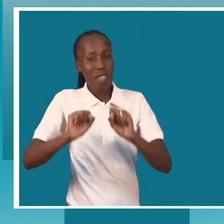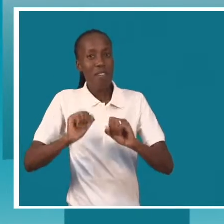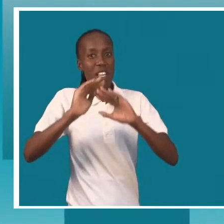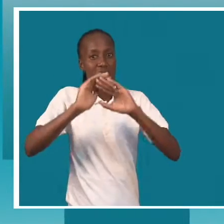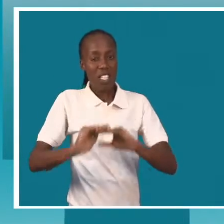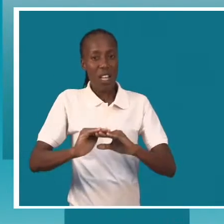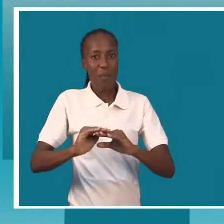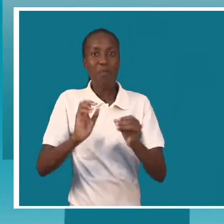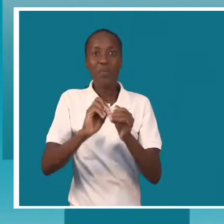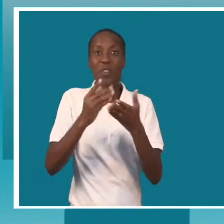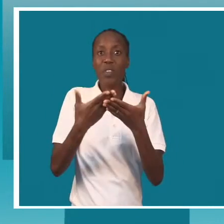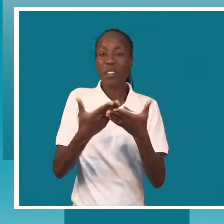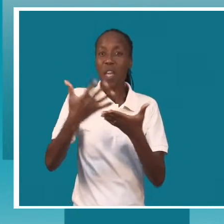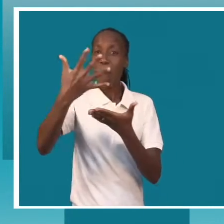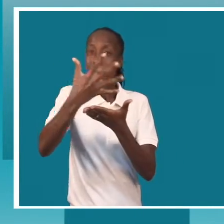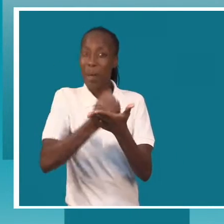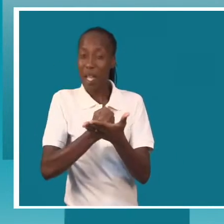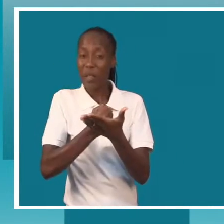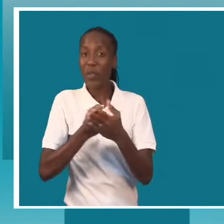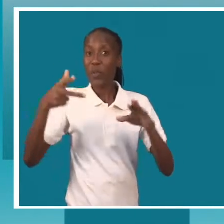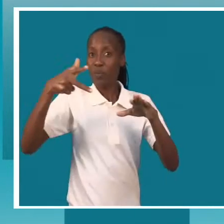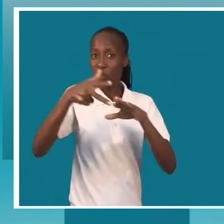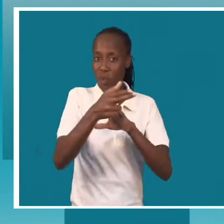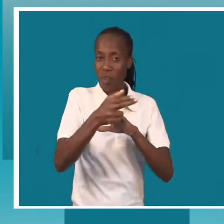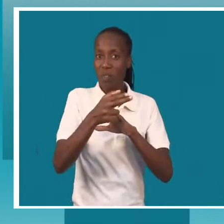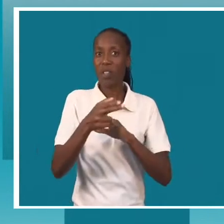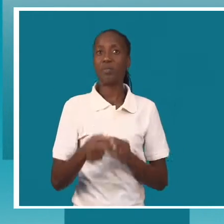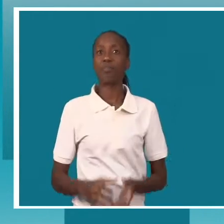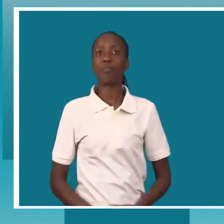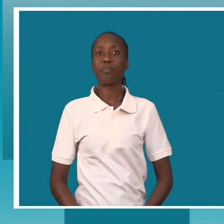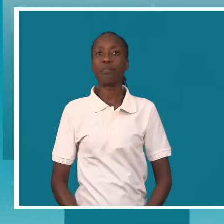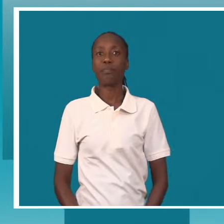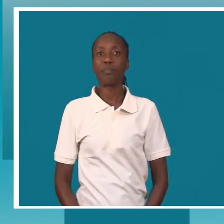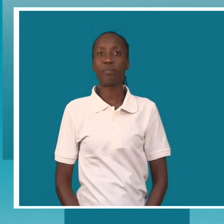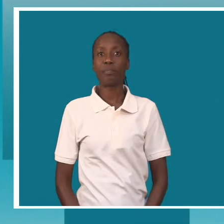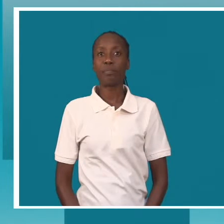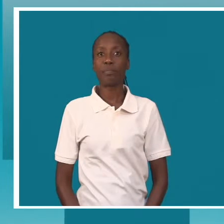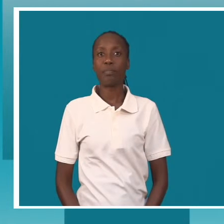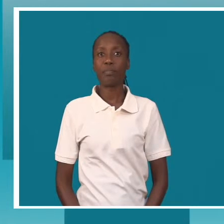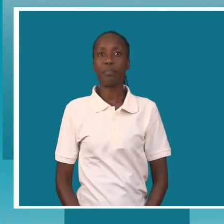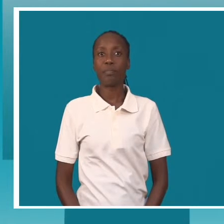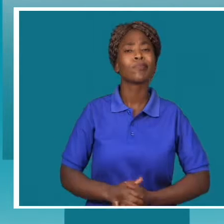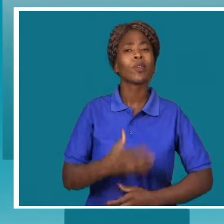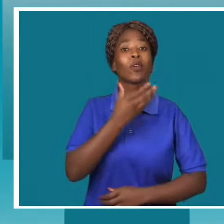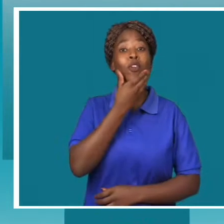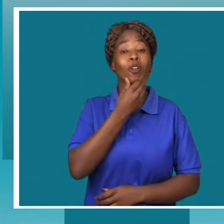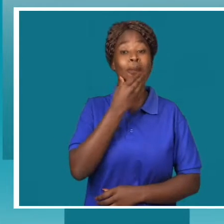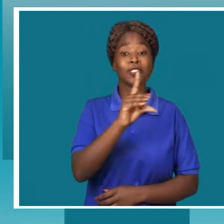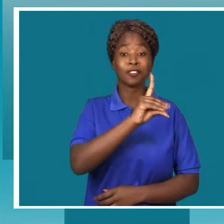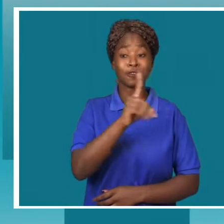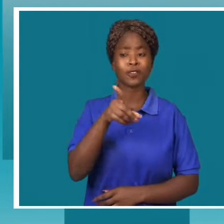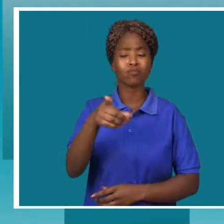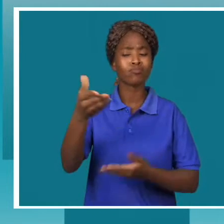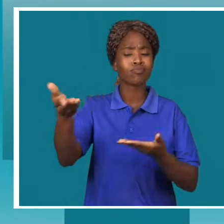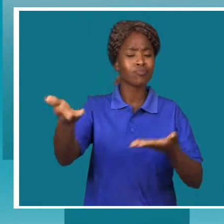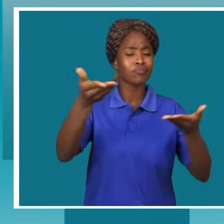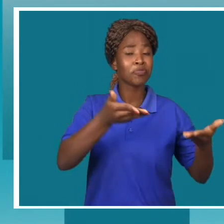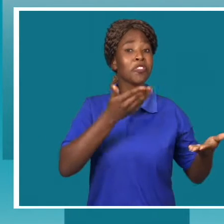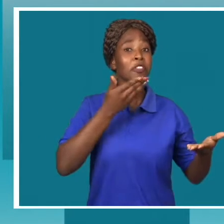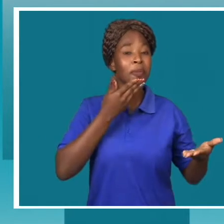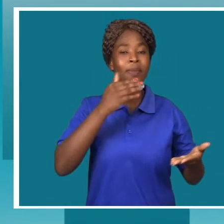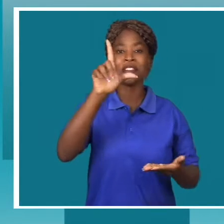fase, usar desses dois instrumentos como instrumentos que vão contribuir na remoção das... Convidado e apoiado